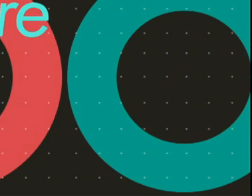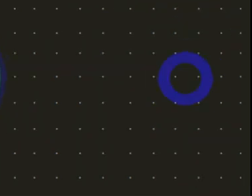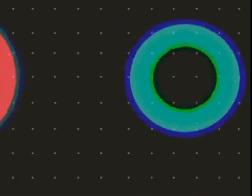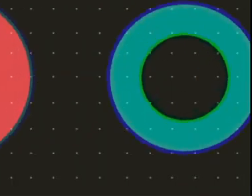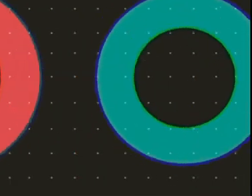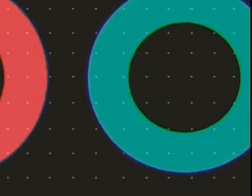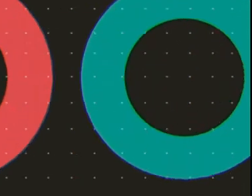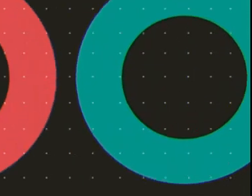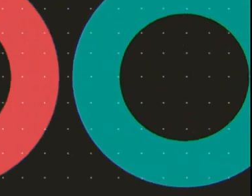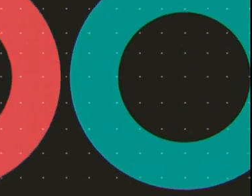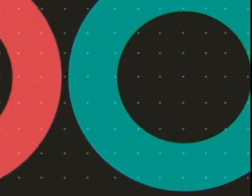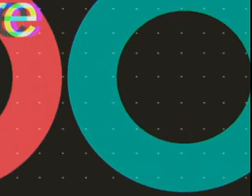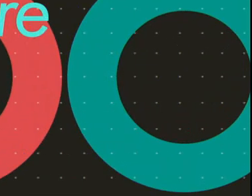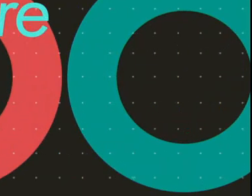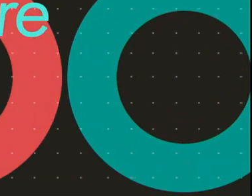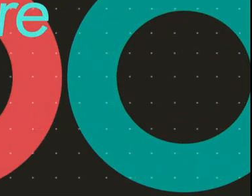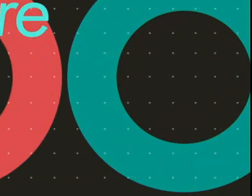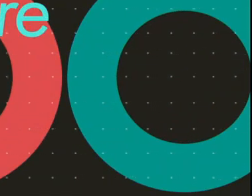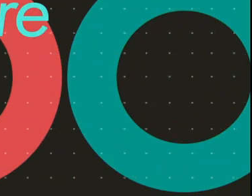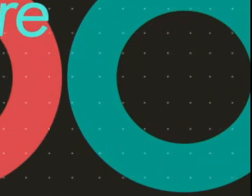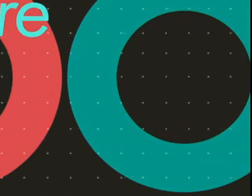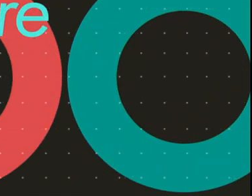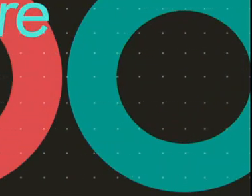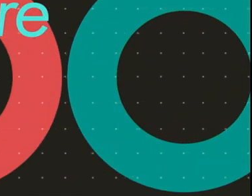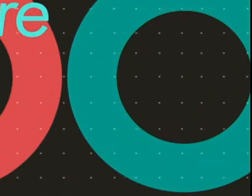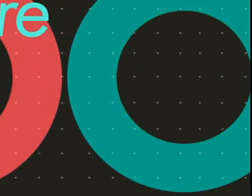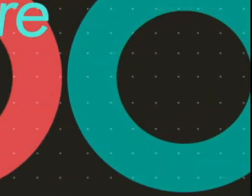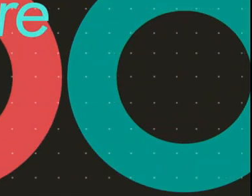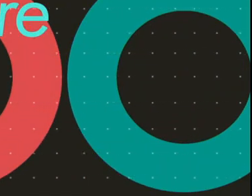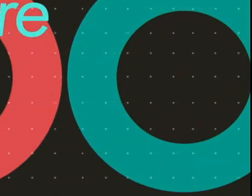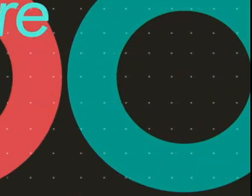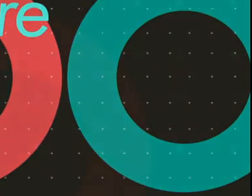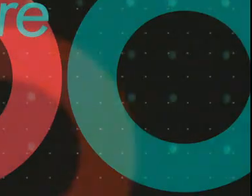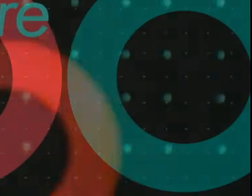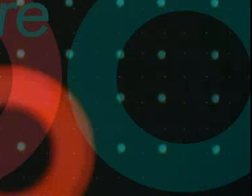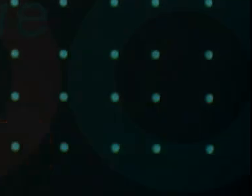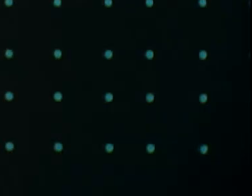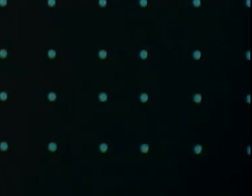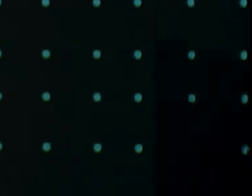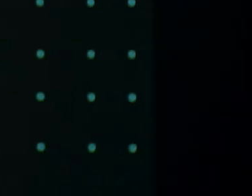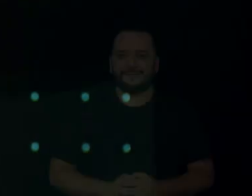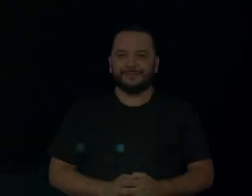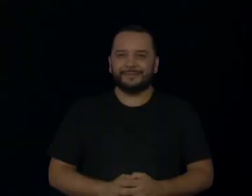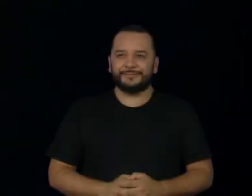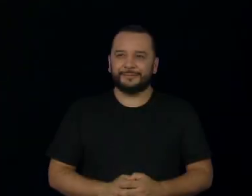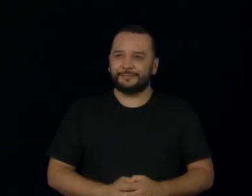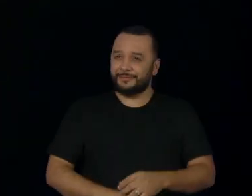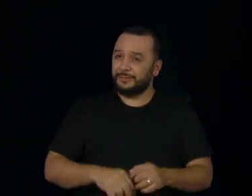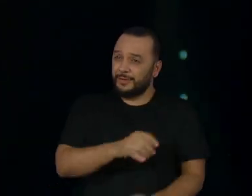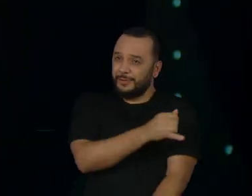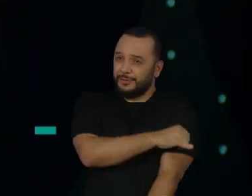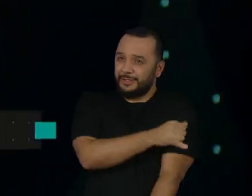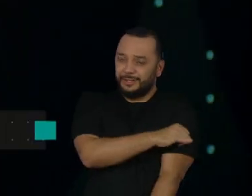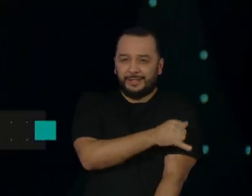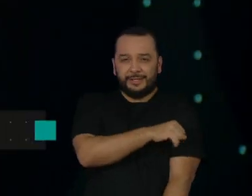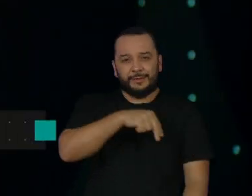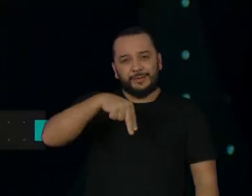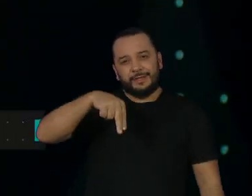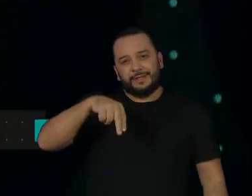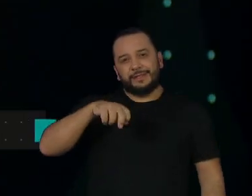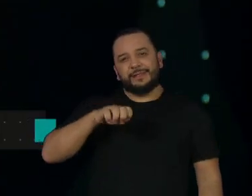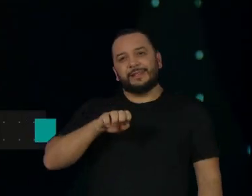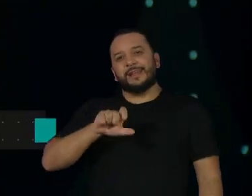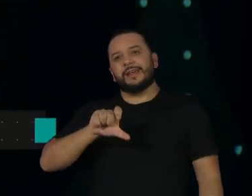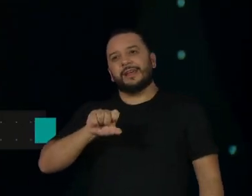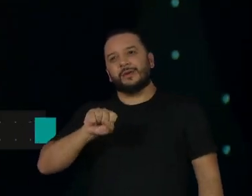No No Rio de Janeiro, Nelson Pereira dos Santos